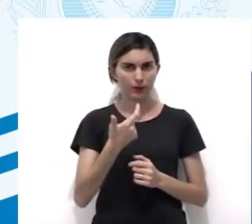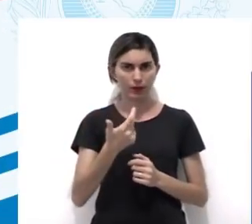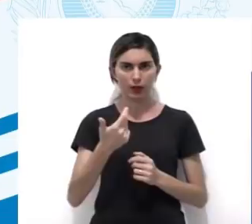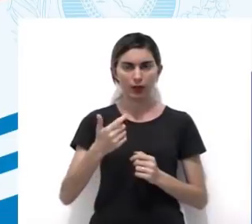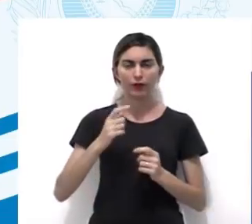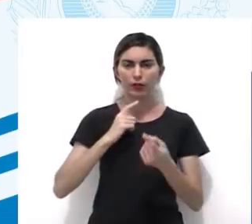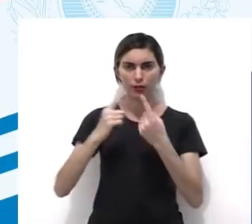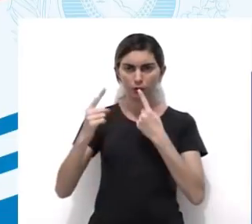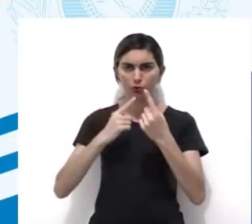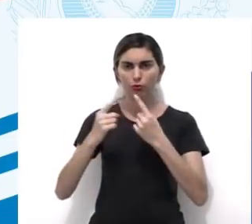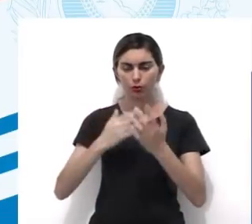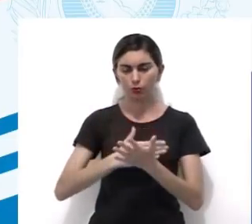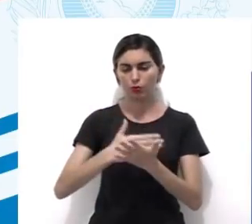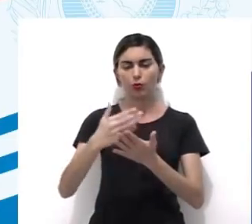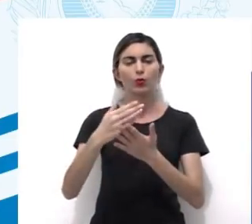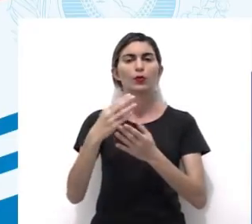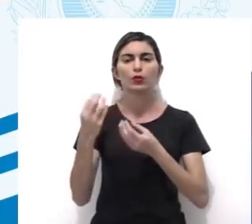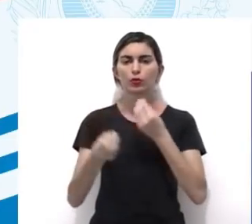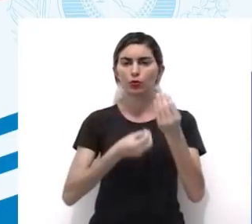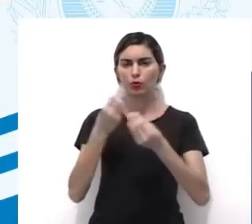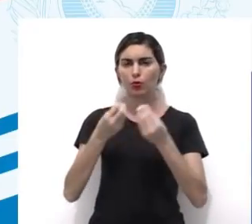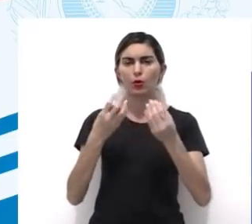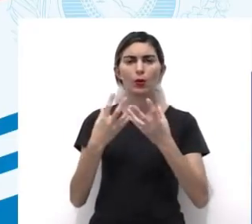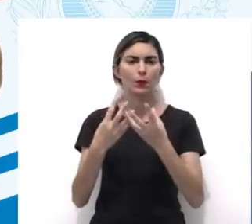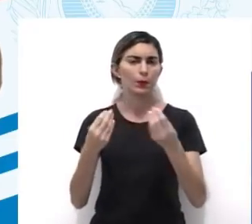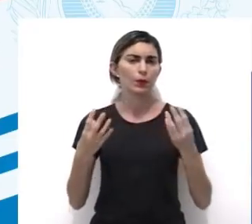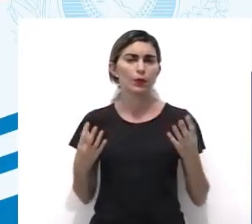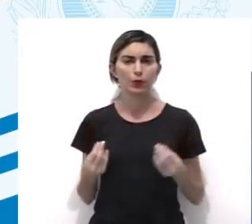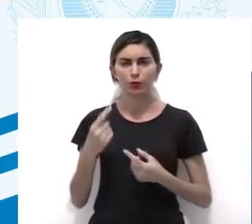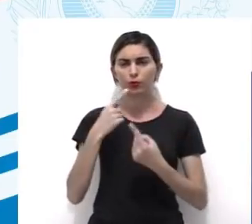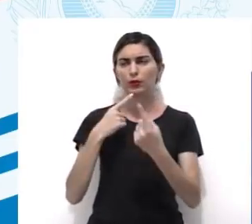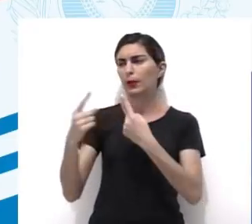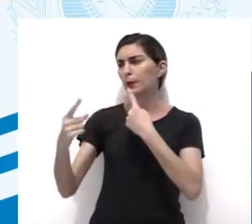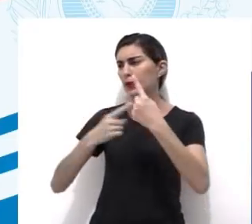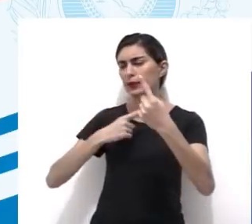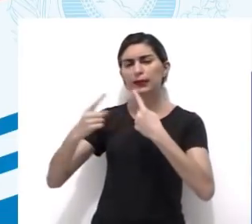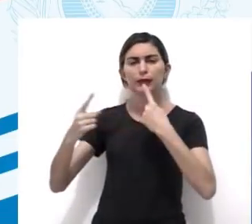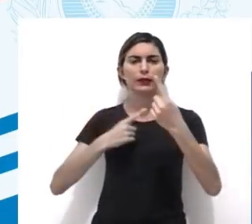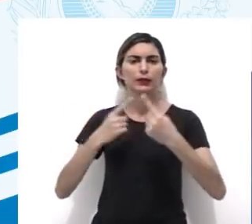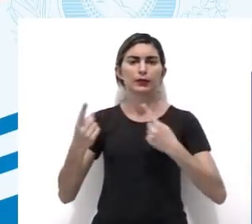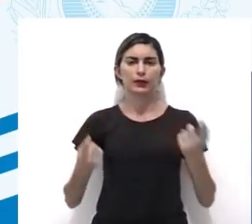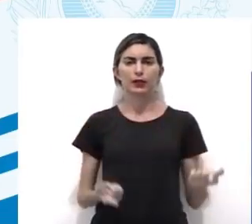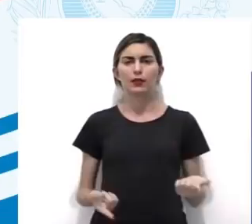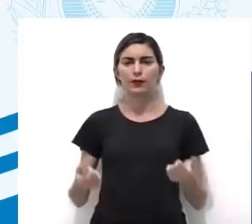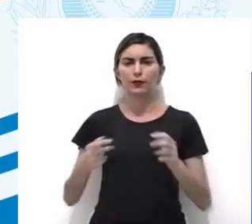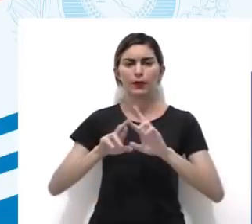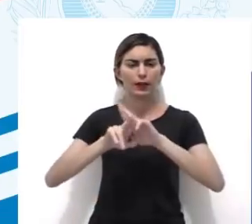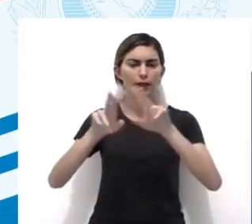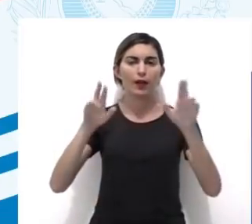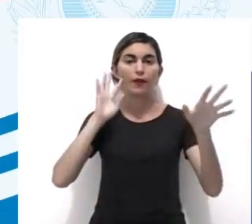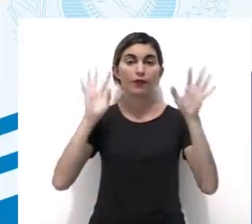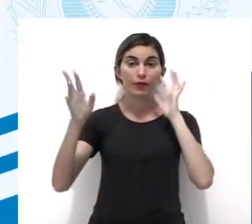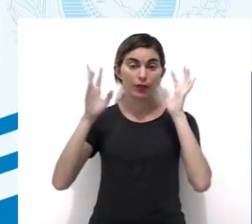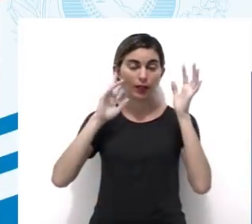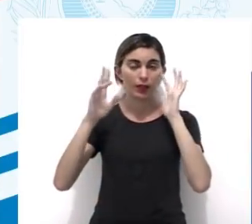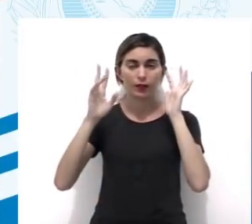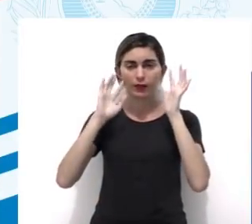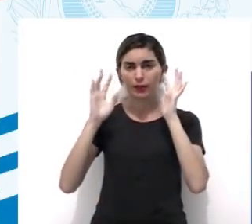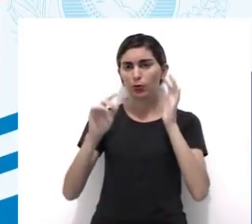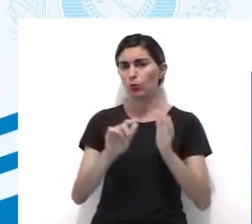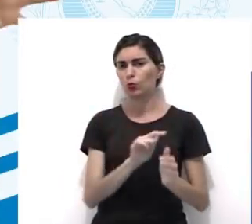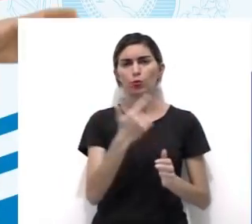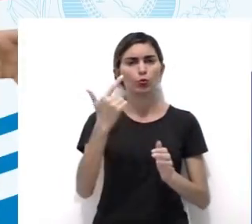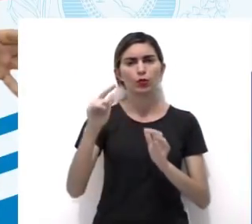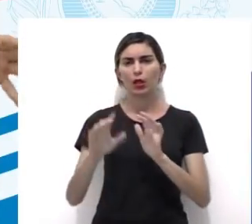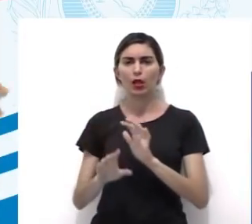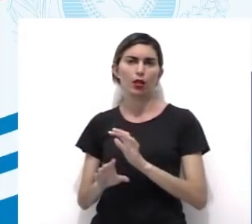A discussão sobre essa origem, ela é muito debatida, não é? São feitas muitas reflexões. Não